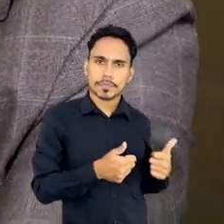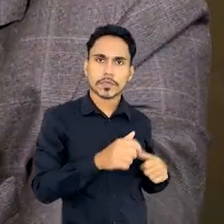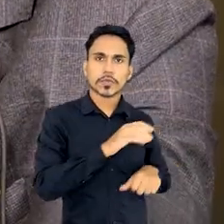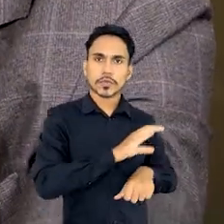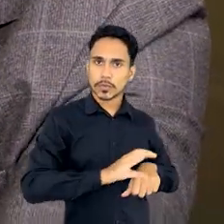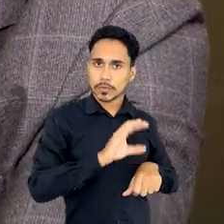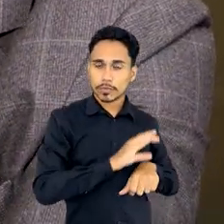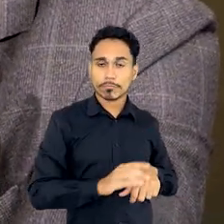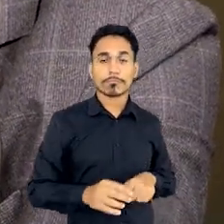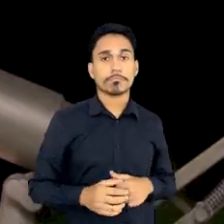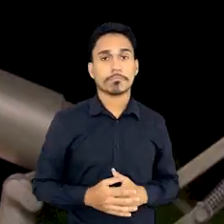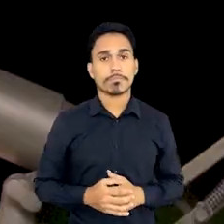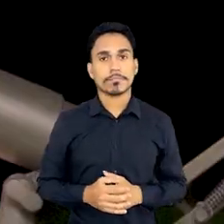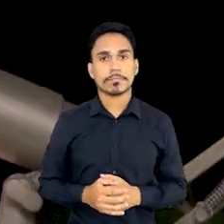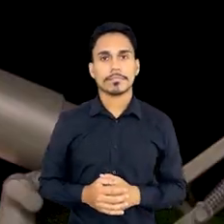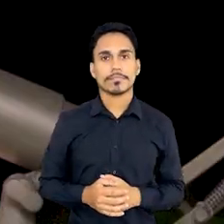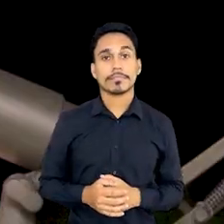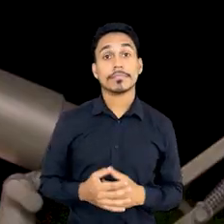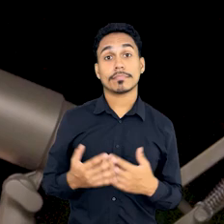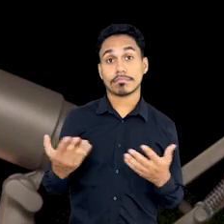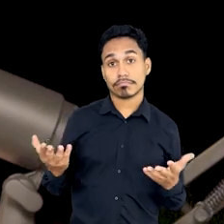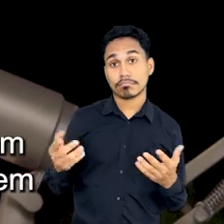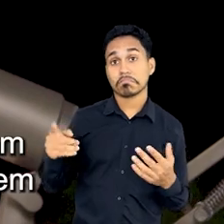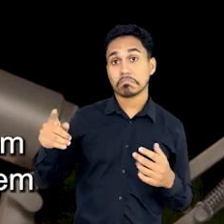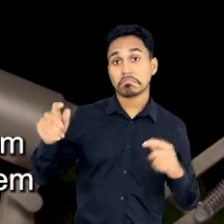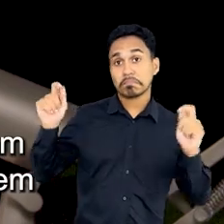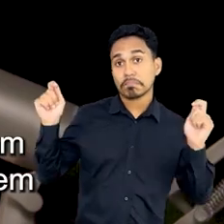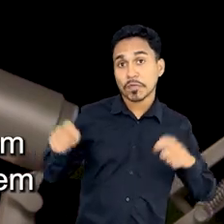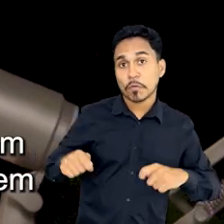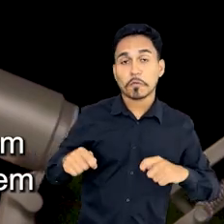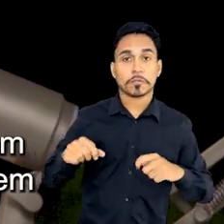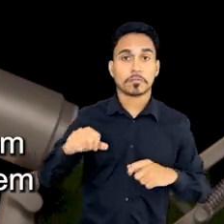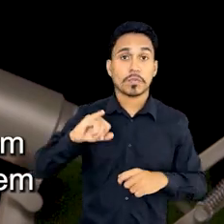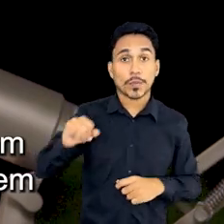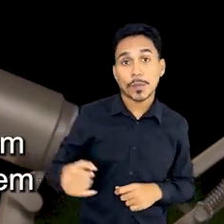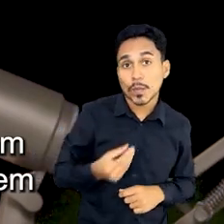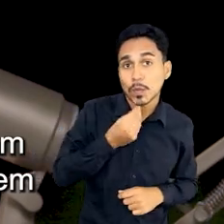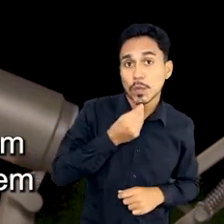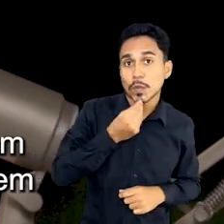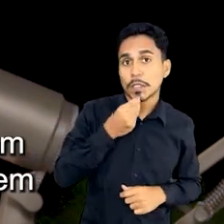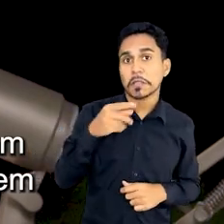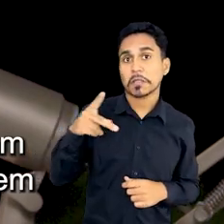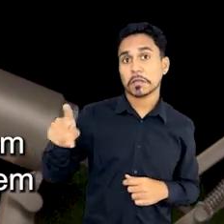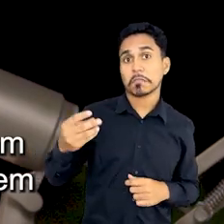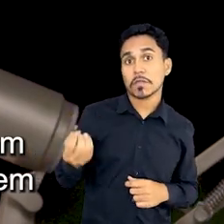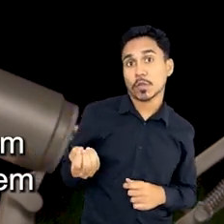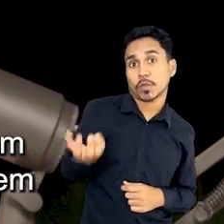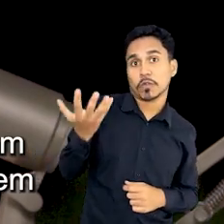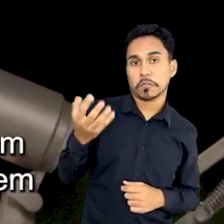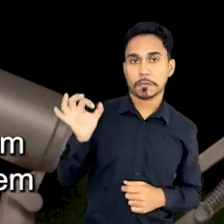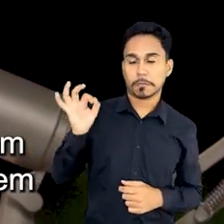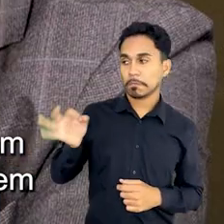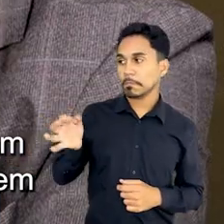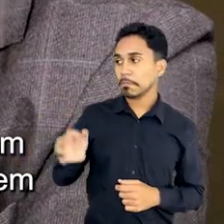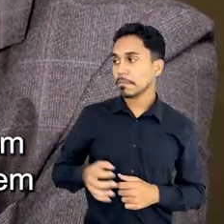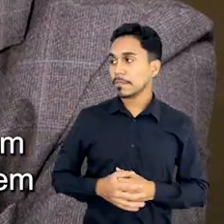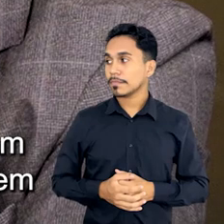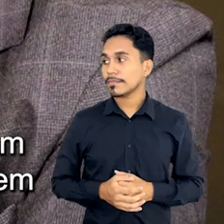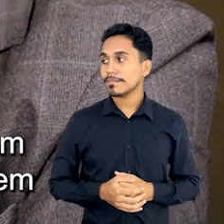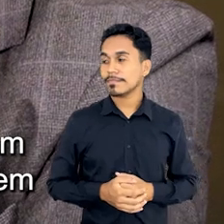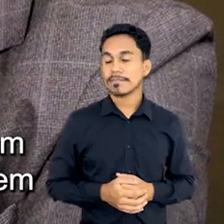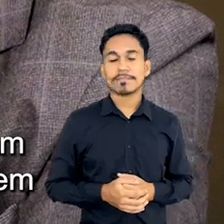é que aquele curso destina perfeito e talvez uma uma ampliação das oportunidades que possam aparecer para ele né sim